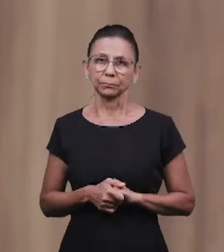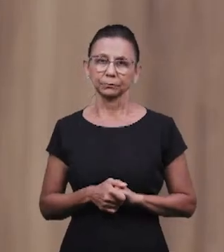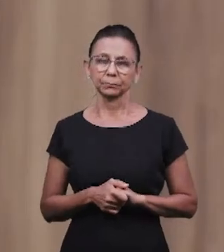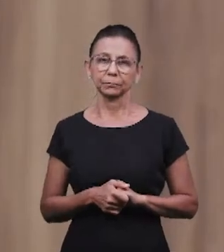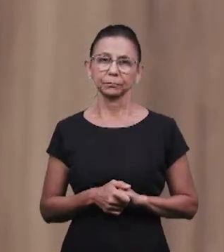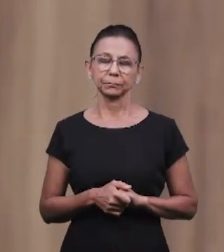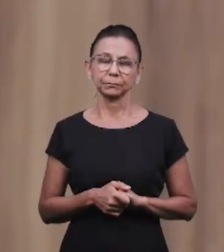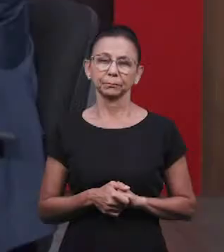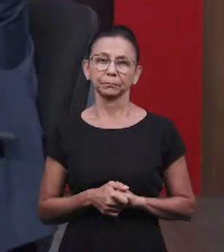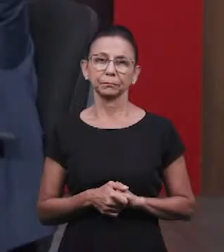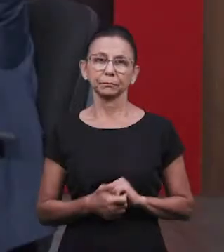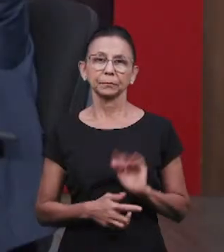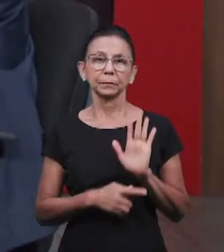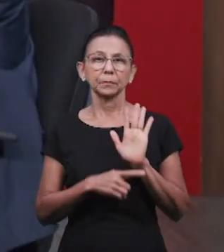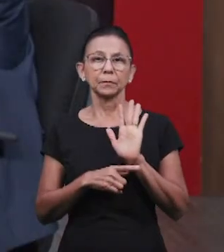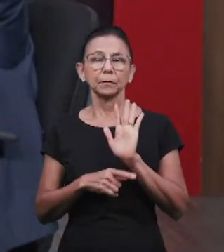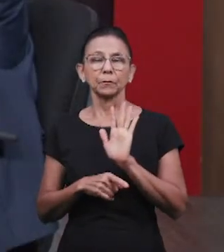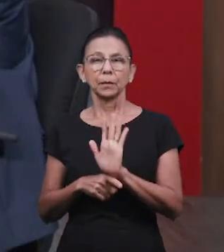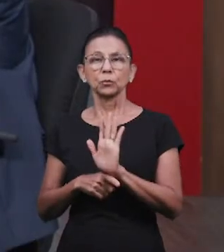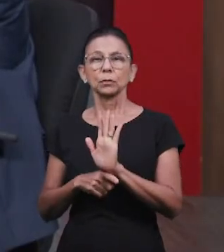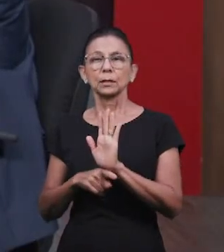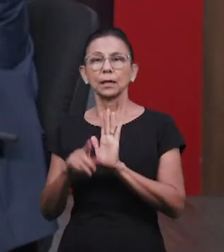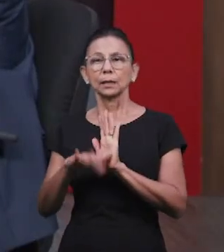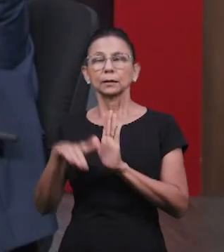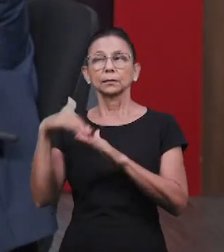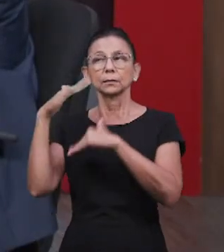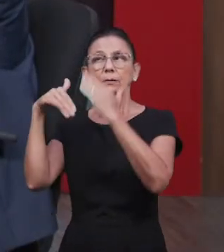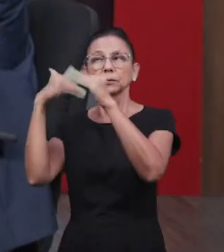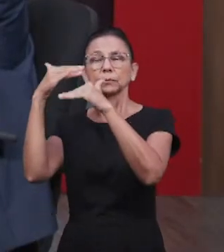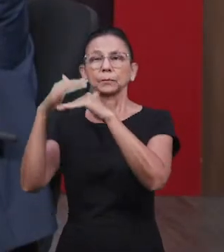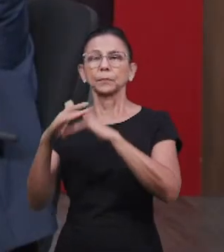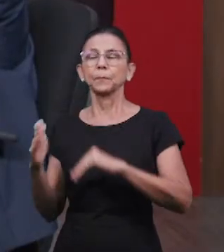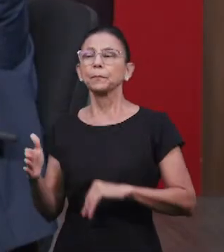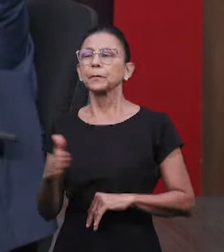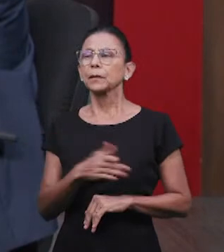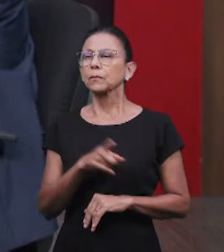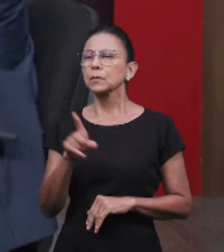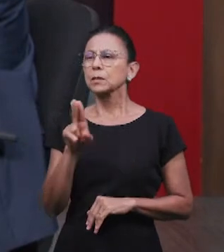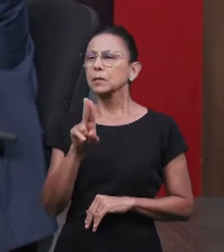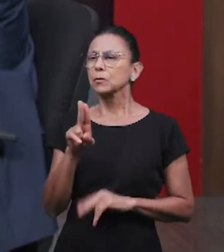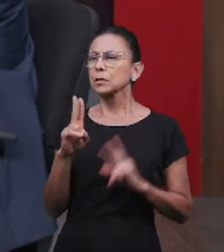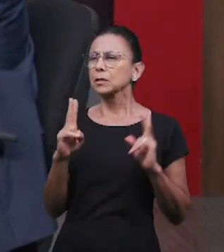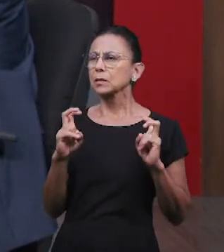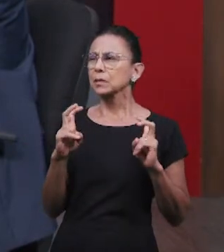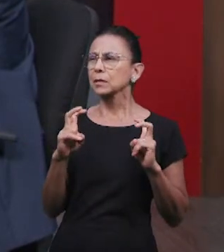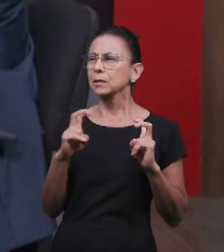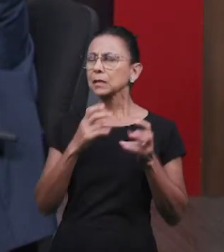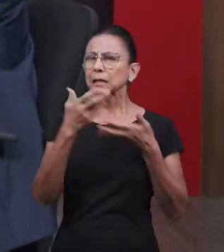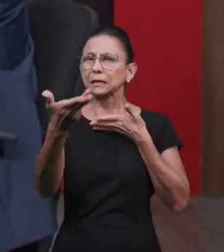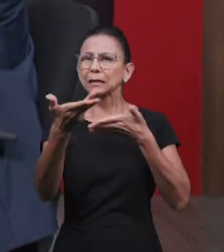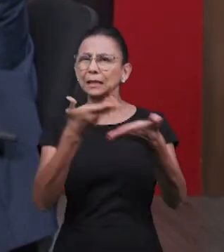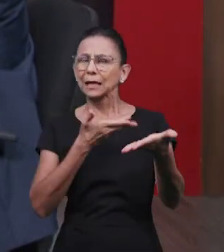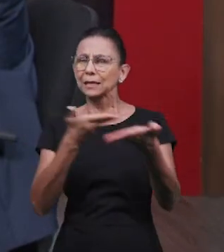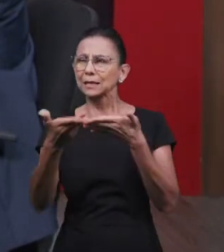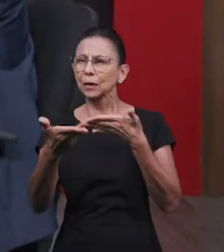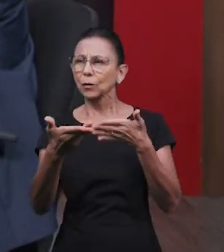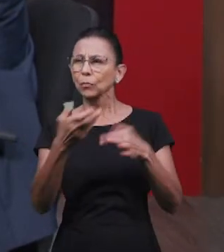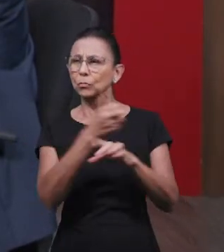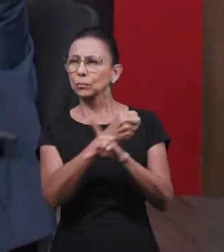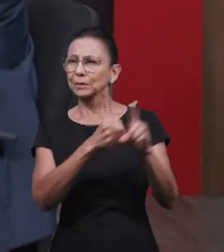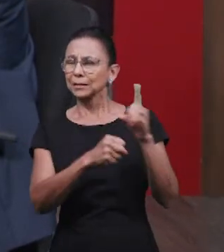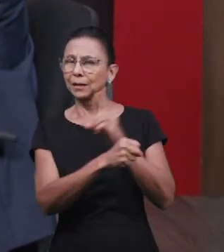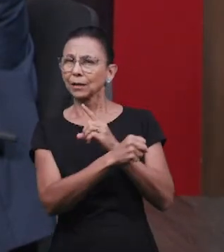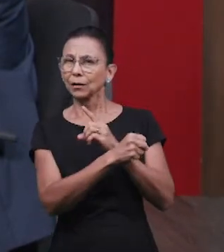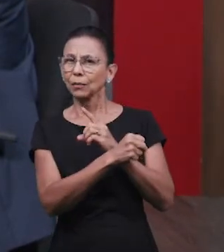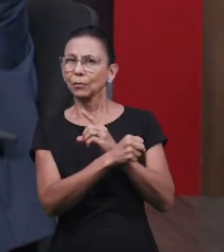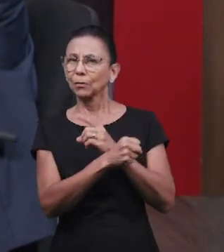esse desenvolvimento. Eu queria te fazer uma pergunta breve, porque a irmã utilizou a expressão interação social. Acho que foi